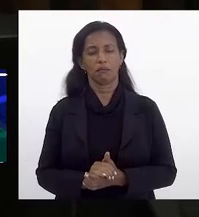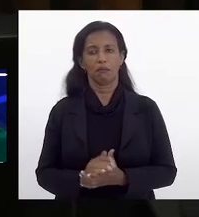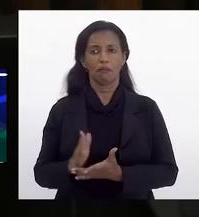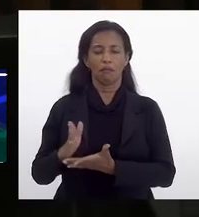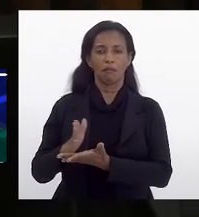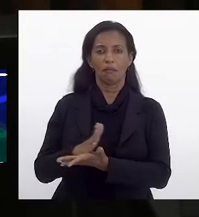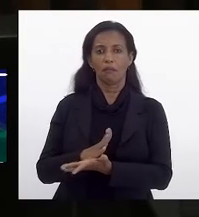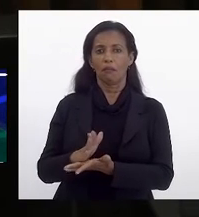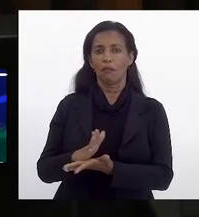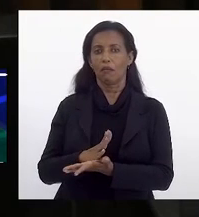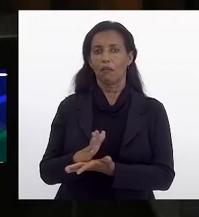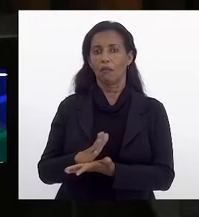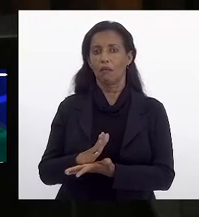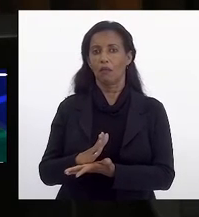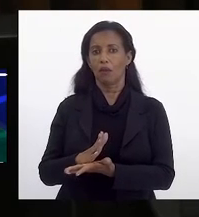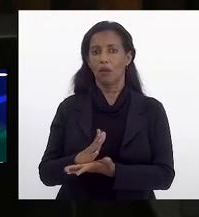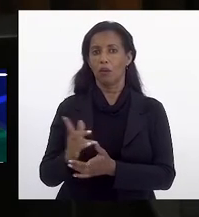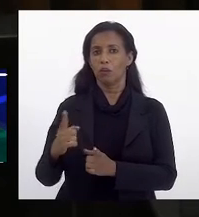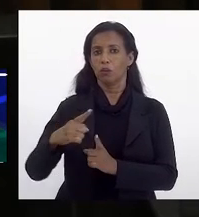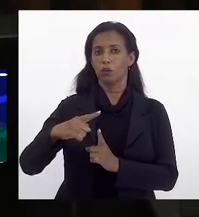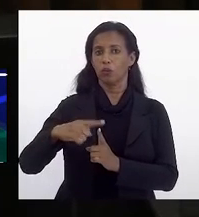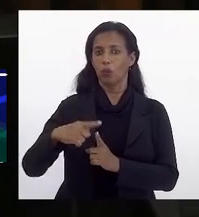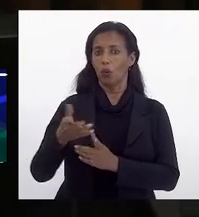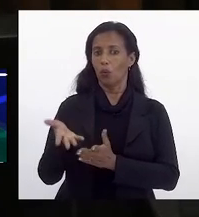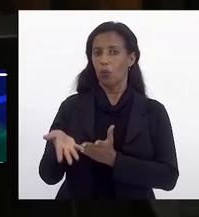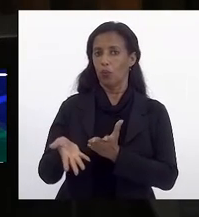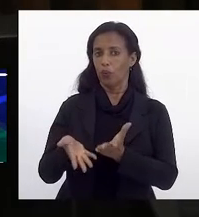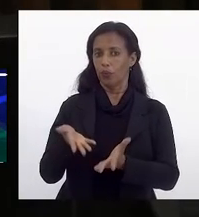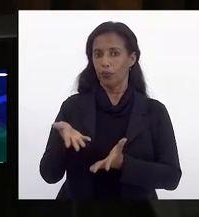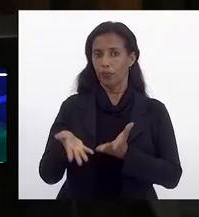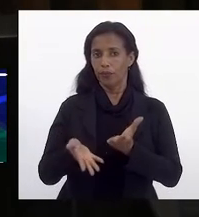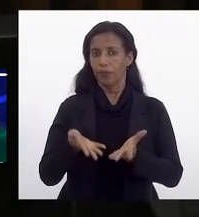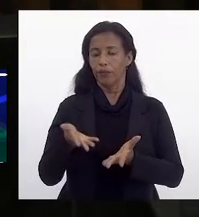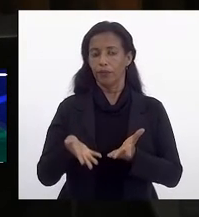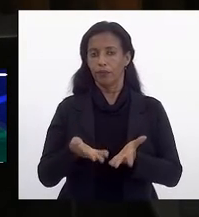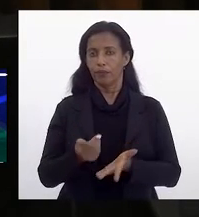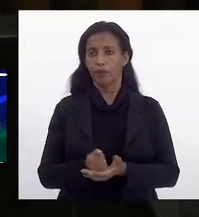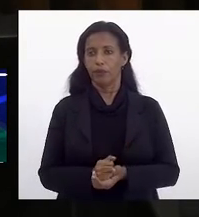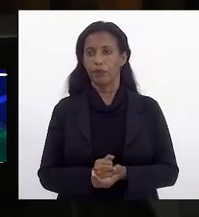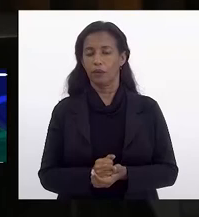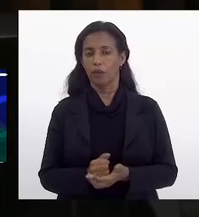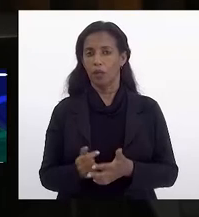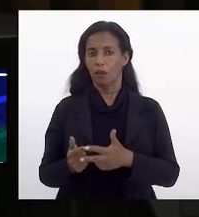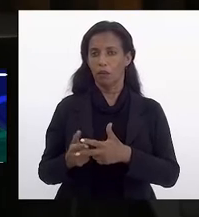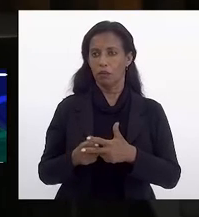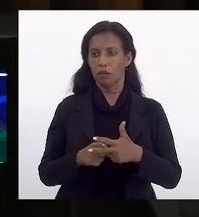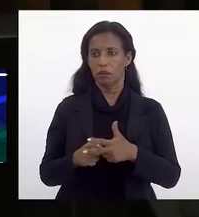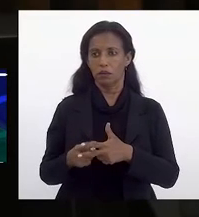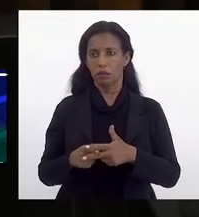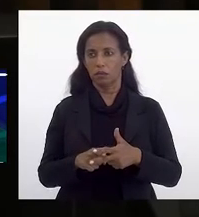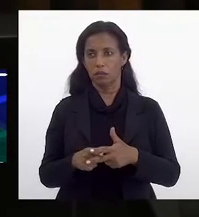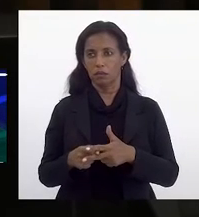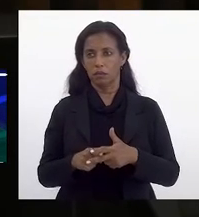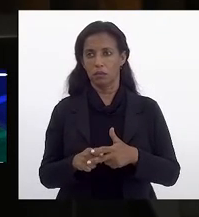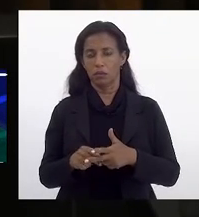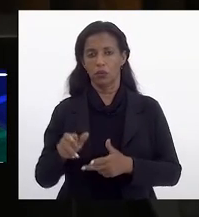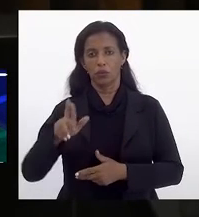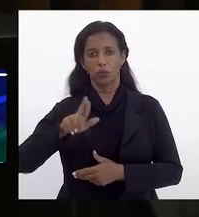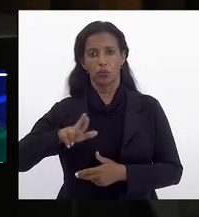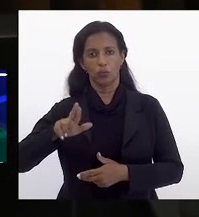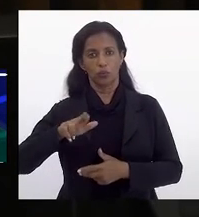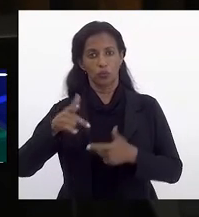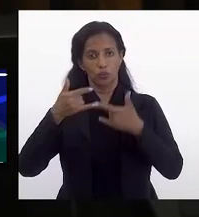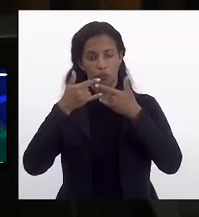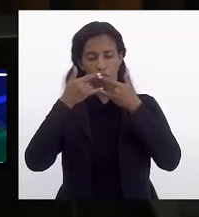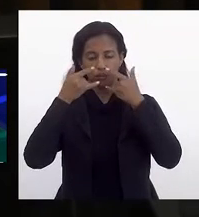algum tipo de cautela na manutenção do uso das